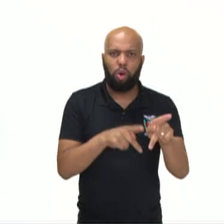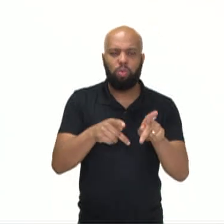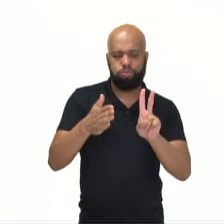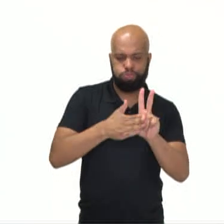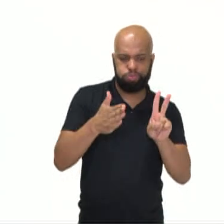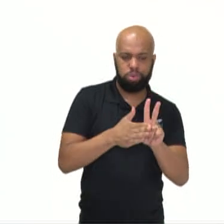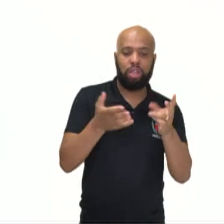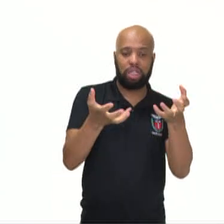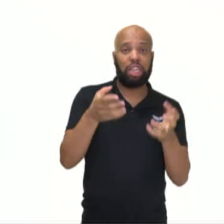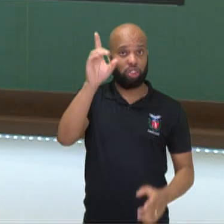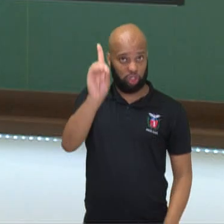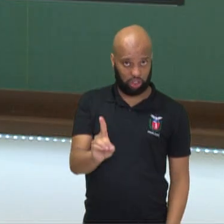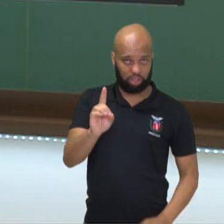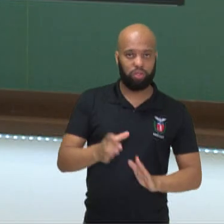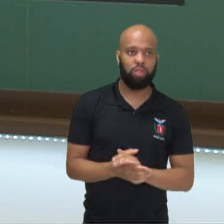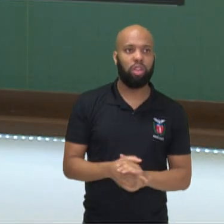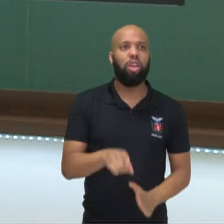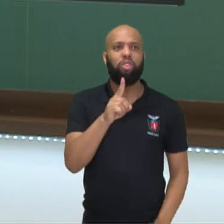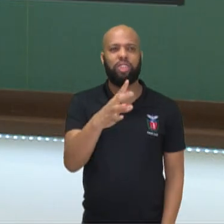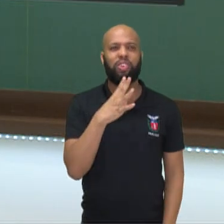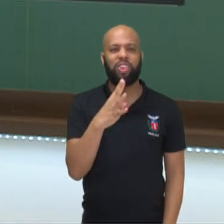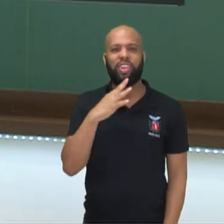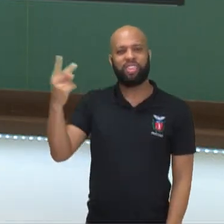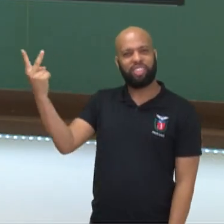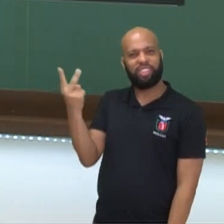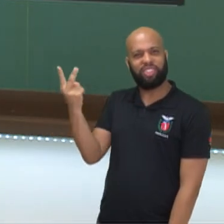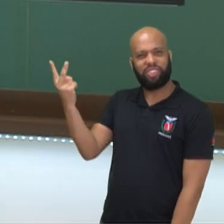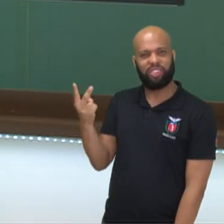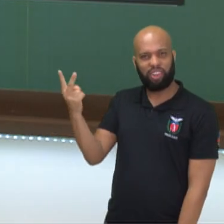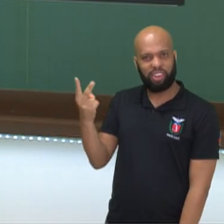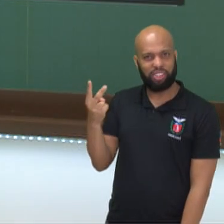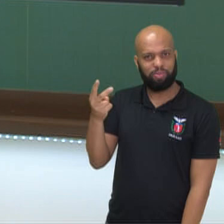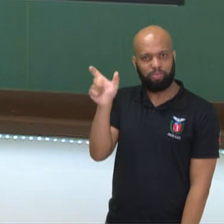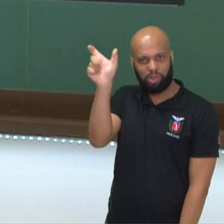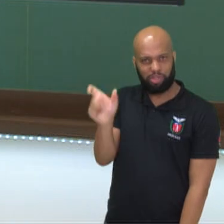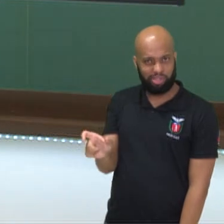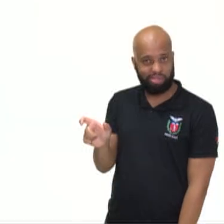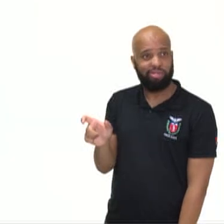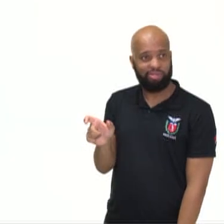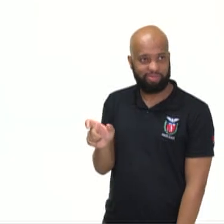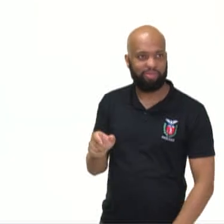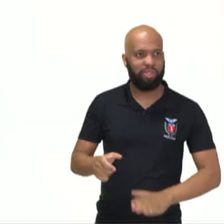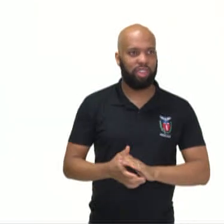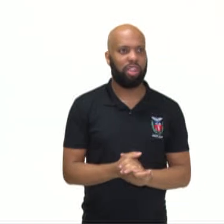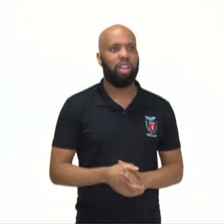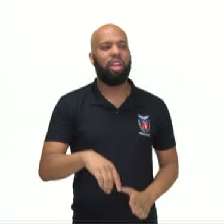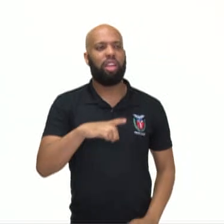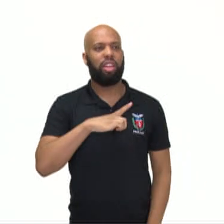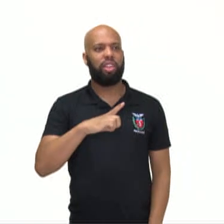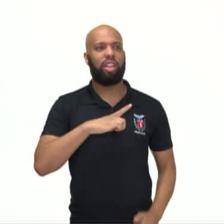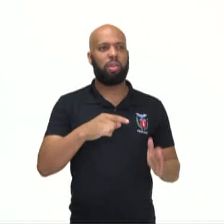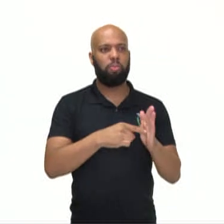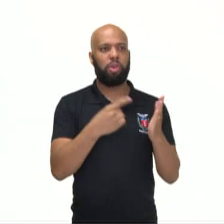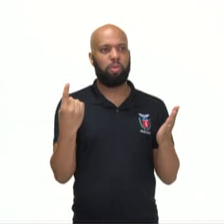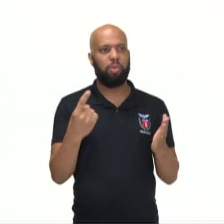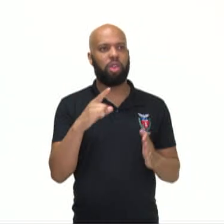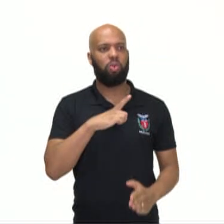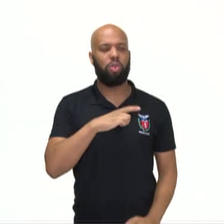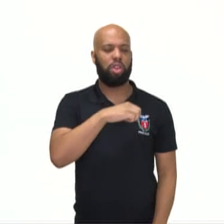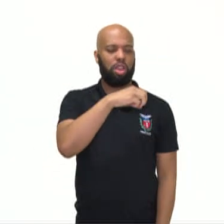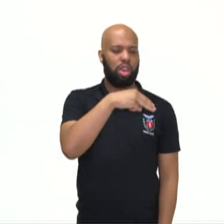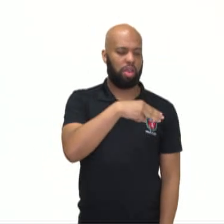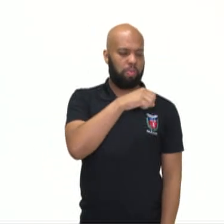direitos? Você, por exemplo, conhece esses dois personagens da sua tela? Vamos lá. Aqui do seu lado esquerdo,